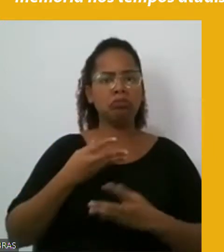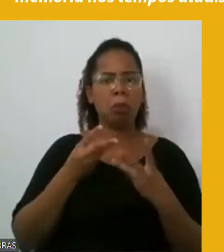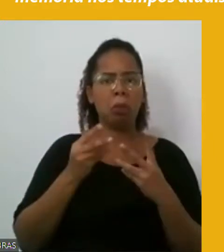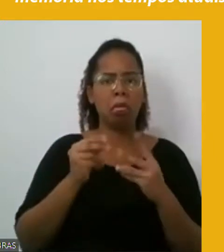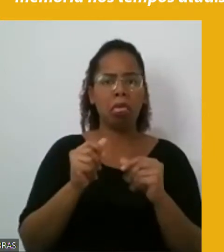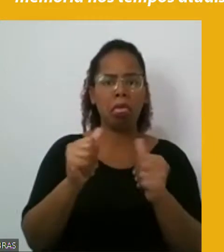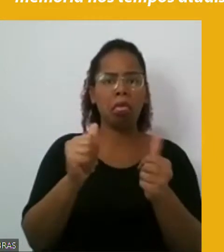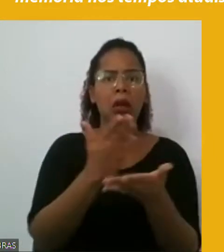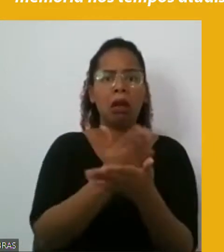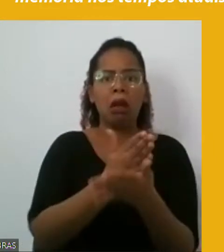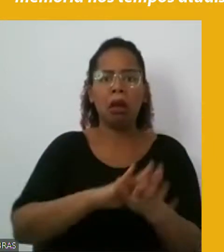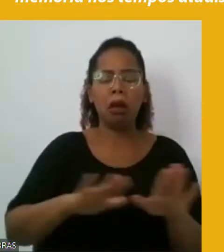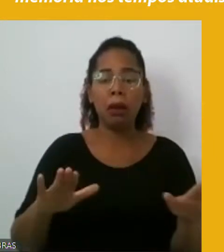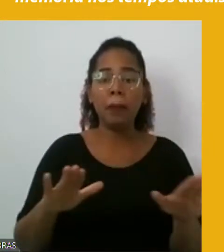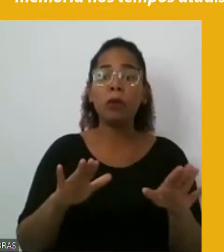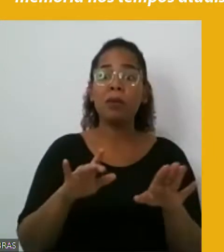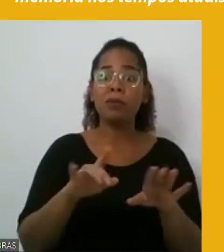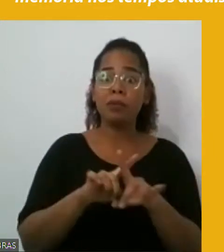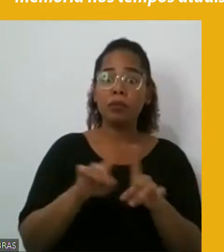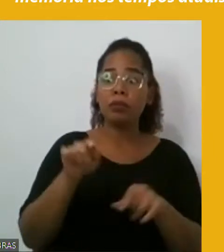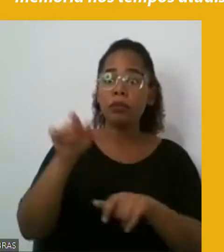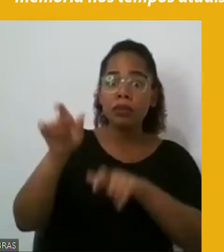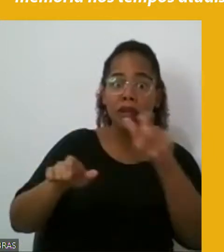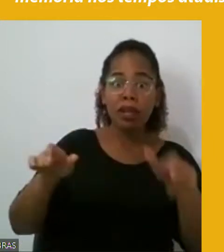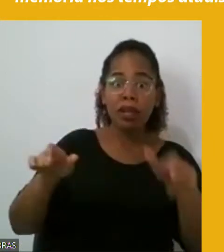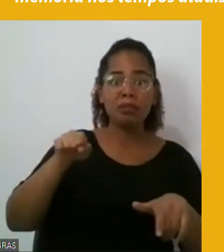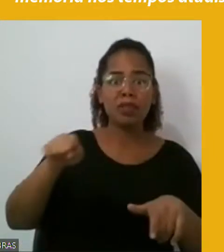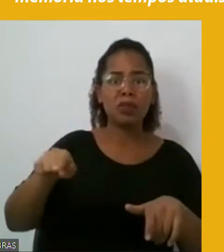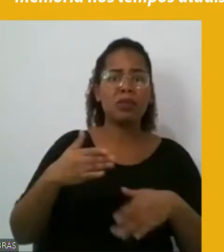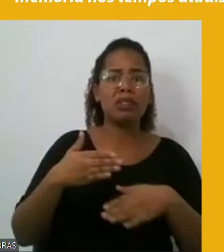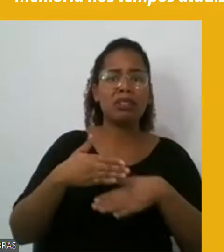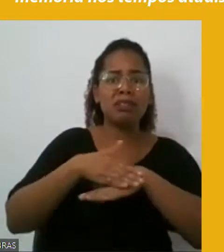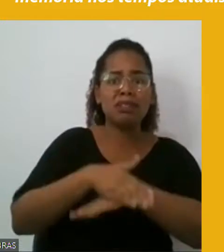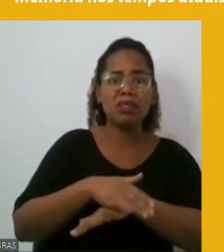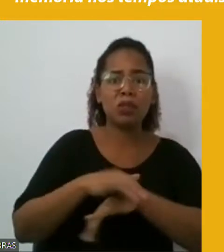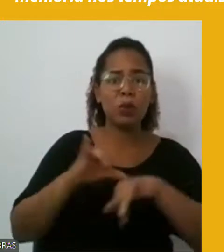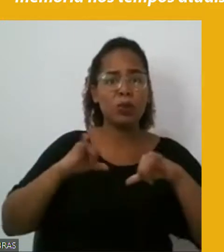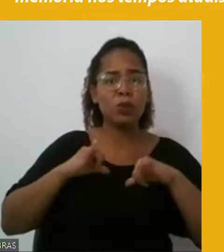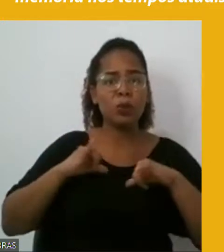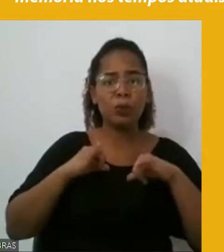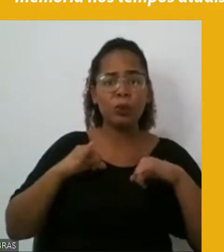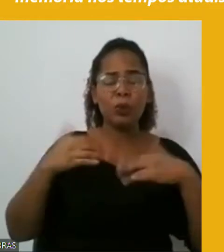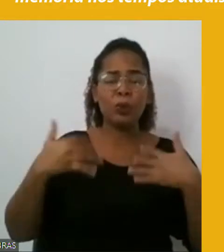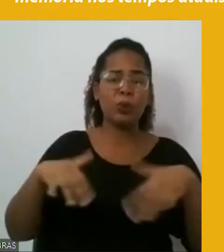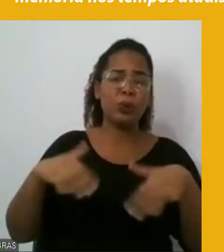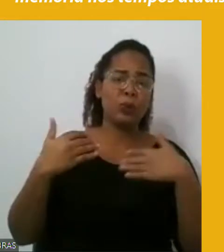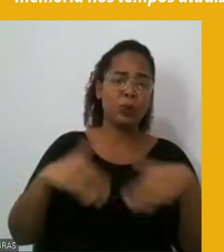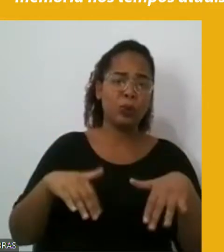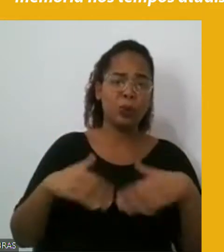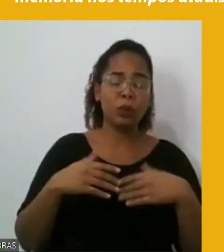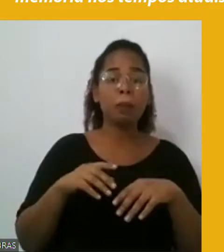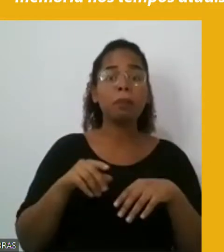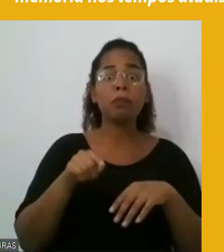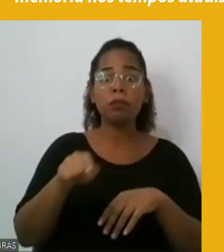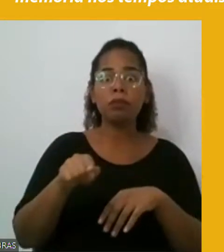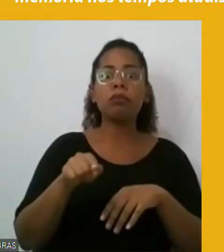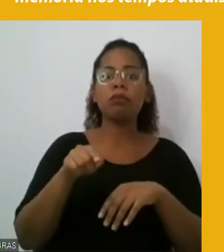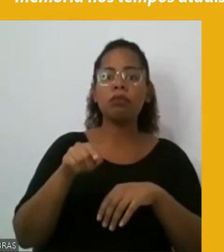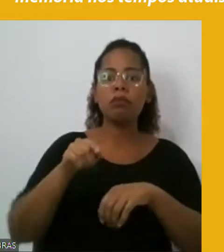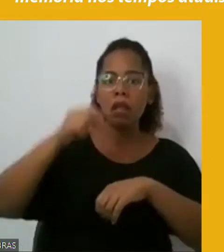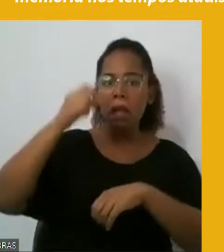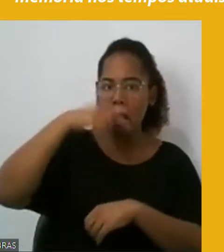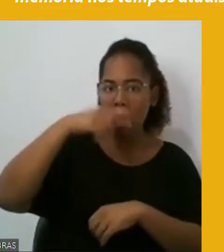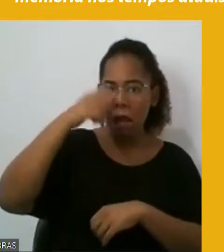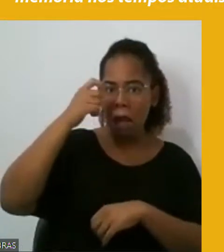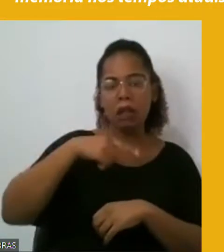Lá estavam, humilhados e ofendidos, numa promiscuidade abjeta. A peste deixara aos sobreviventes